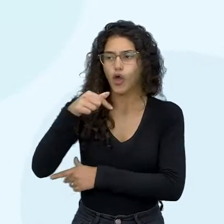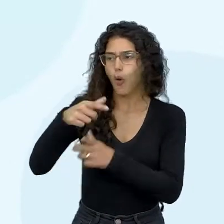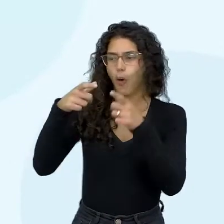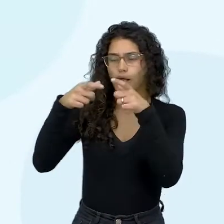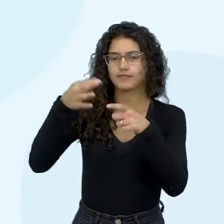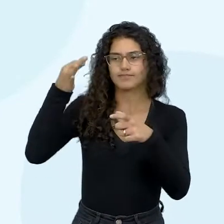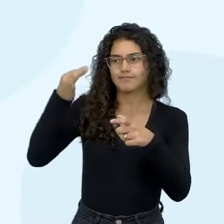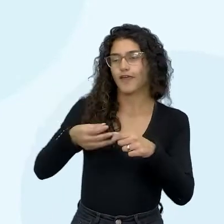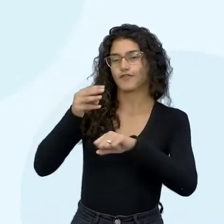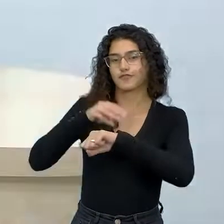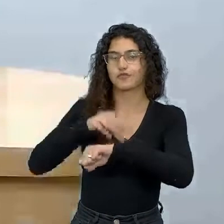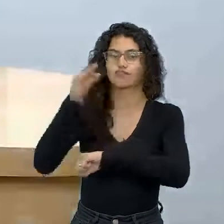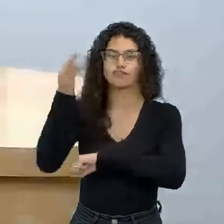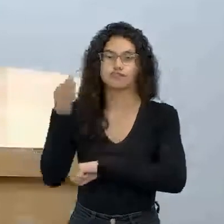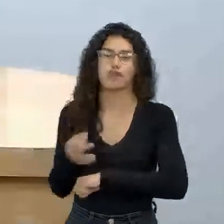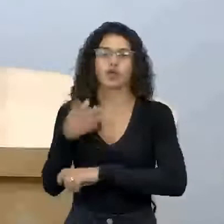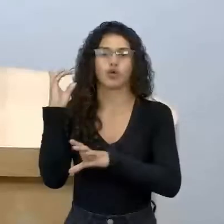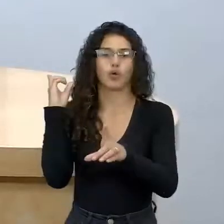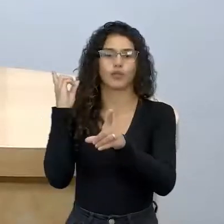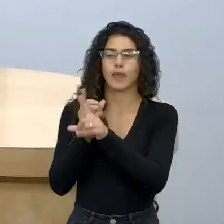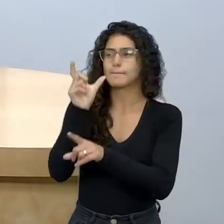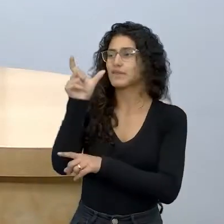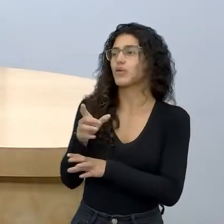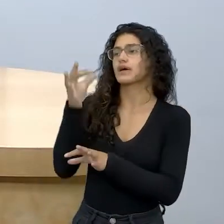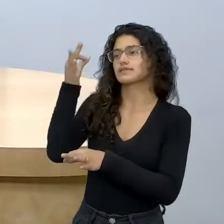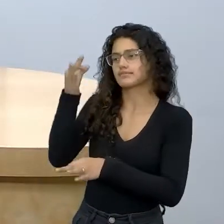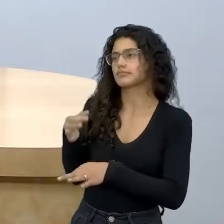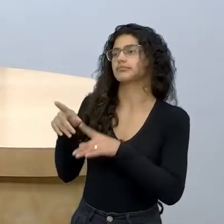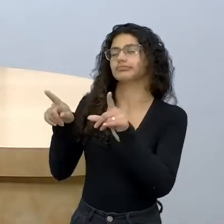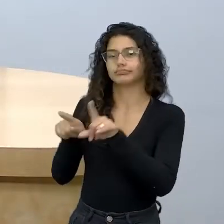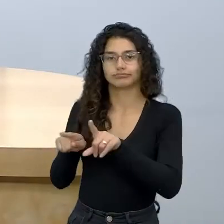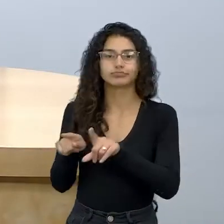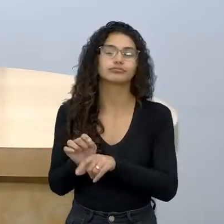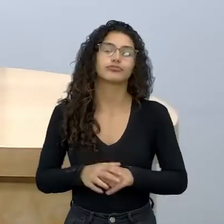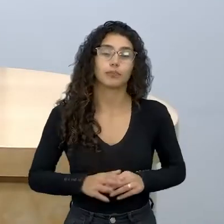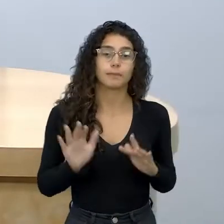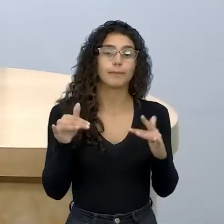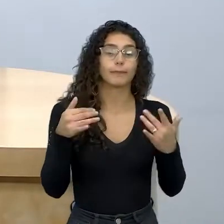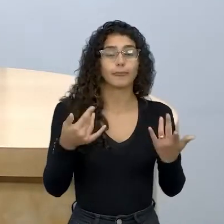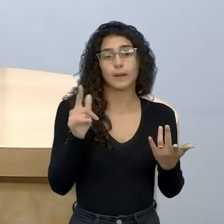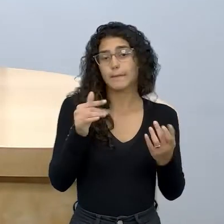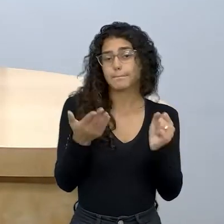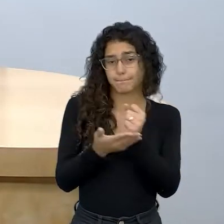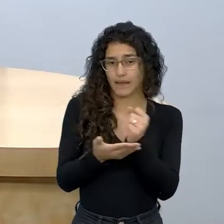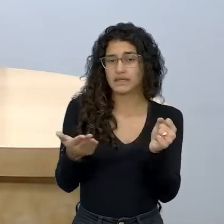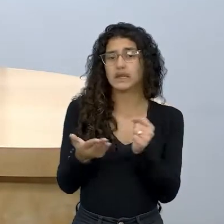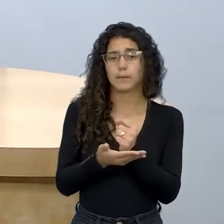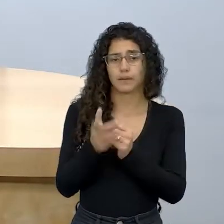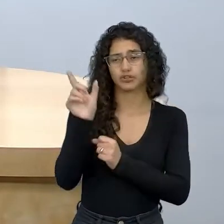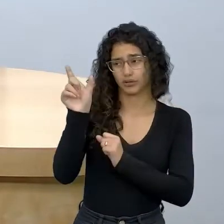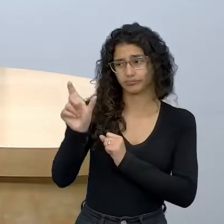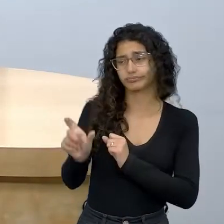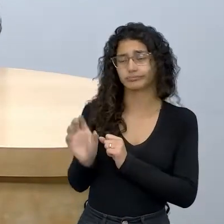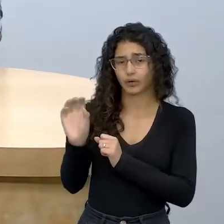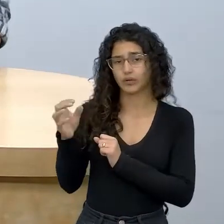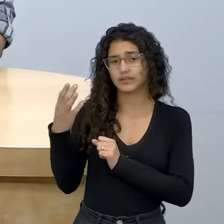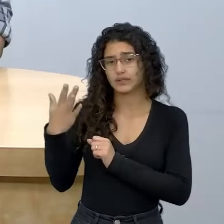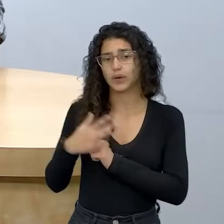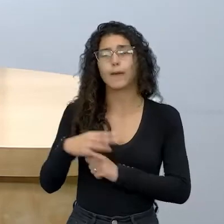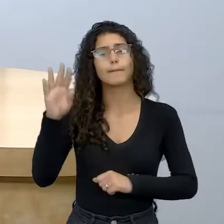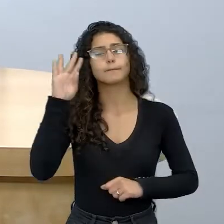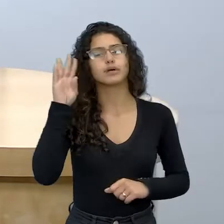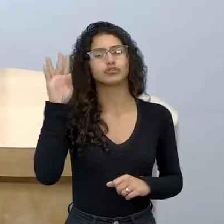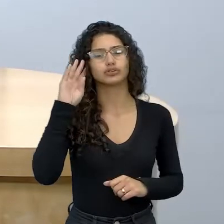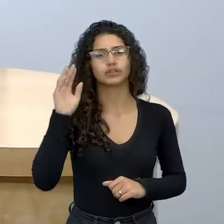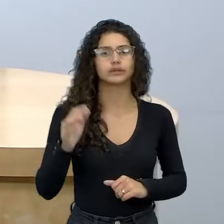lugar certo, na hora certa, encontrei a pessoa certa. Tá? Então, é basicamente isso daí, né? Imagina